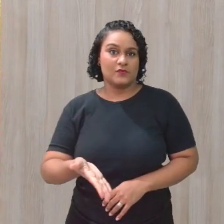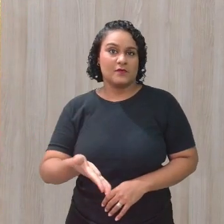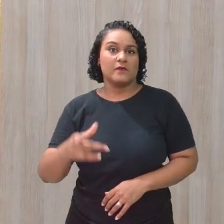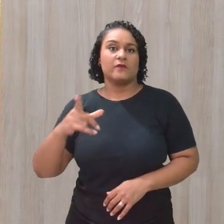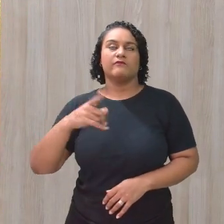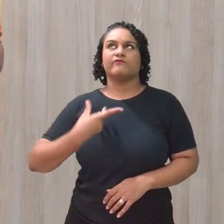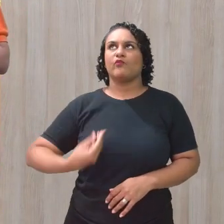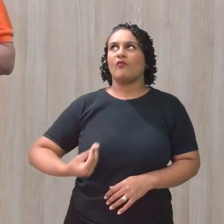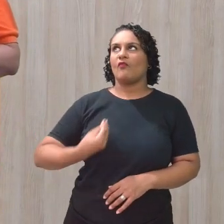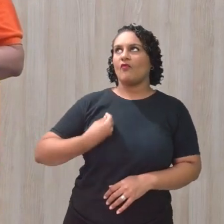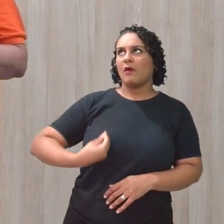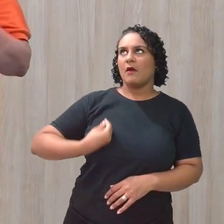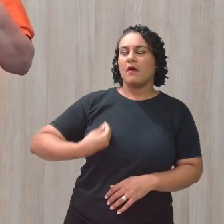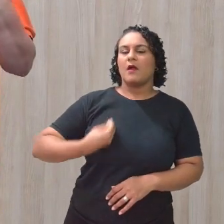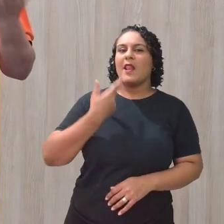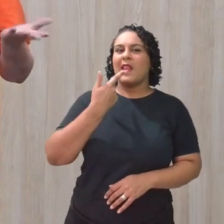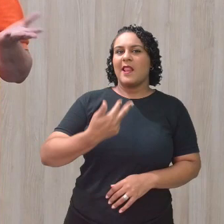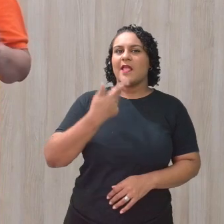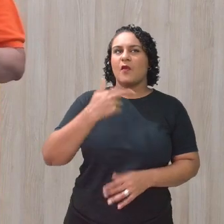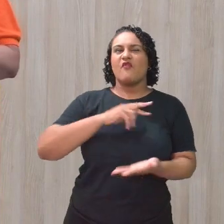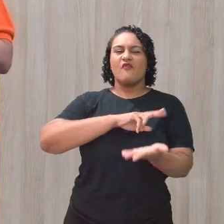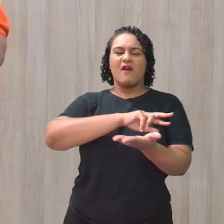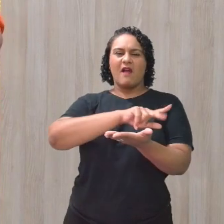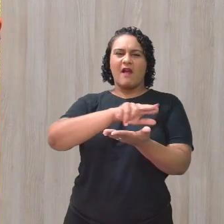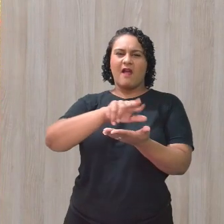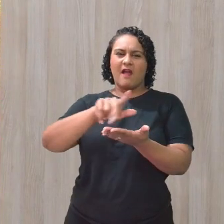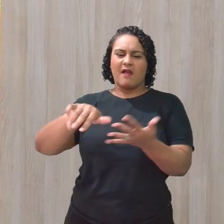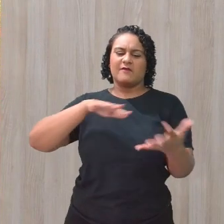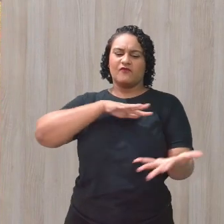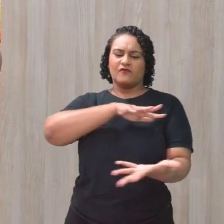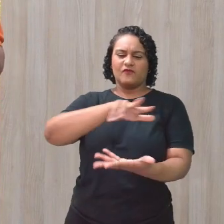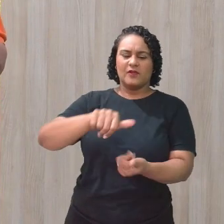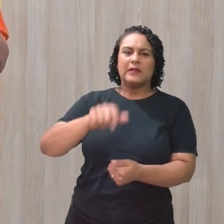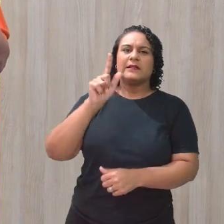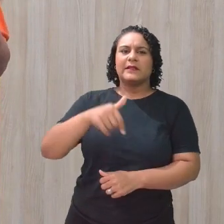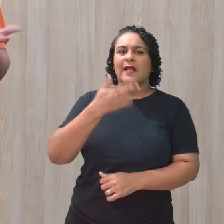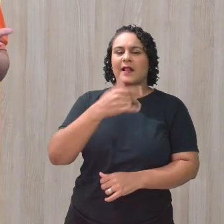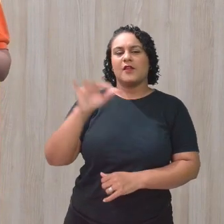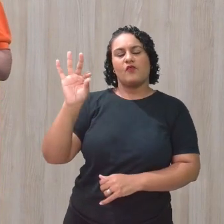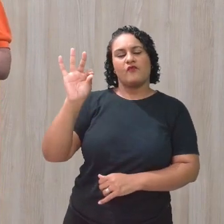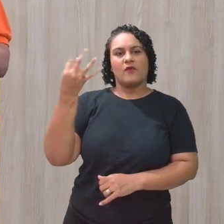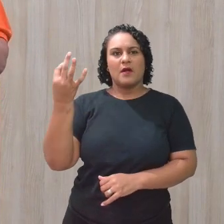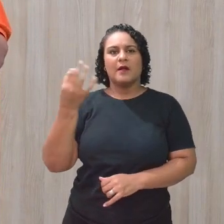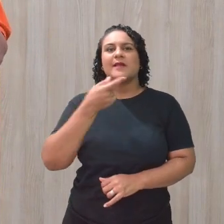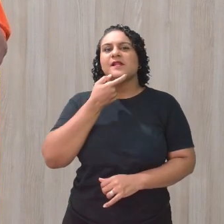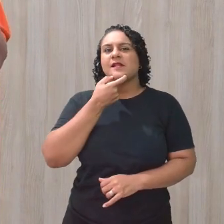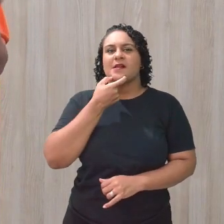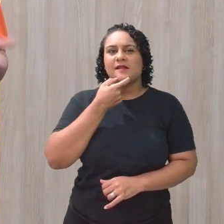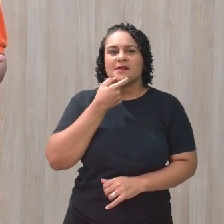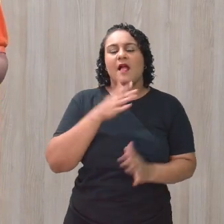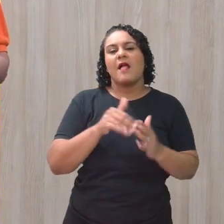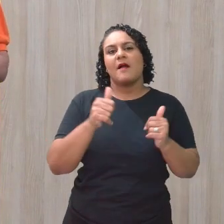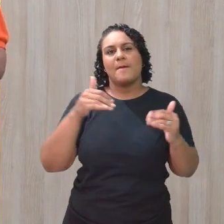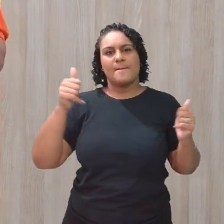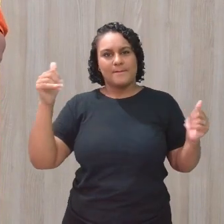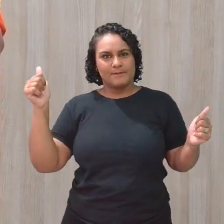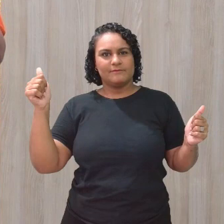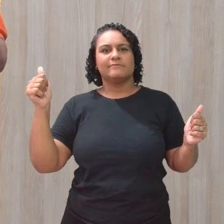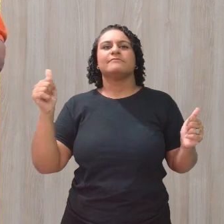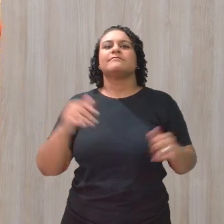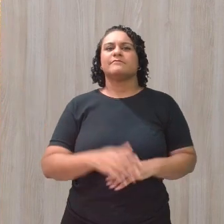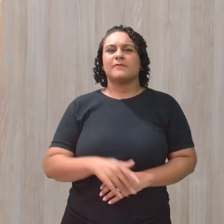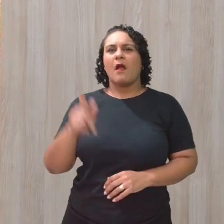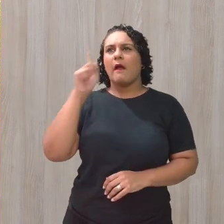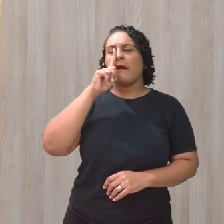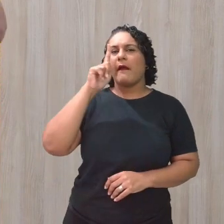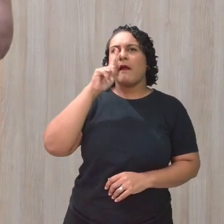Existem diversas línguas no mundo, existe francês, inglês, espanhol, grego